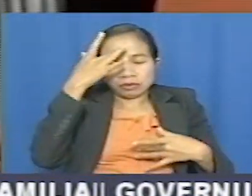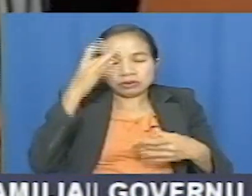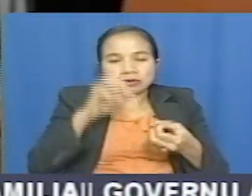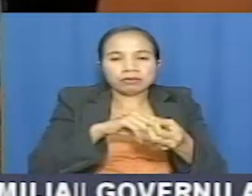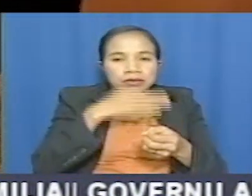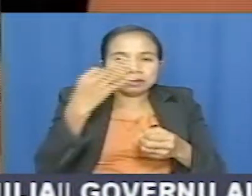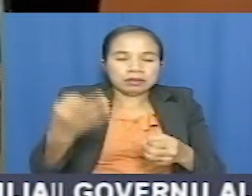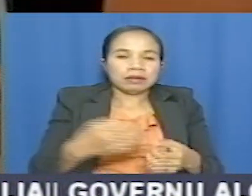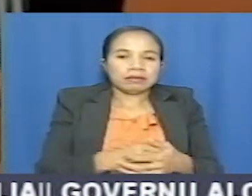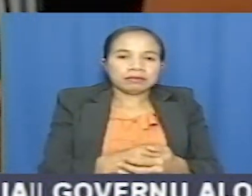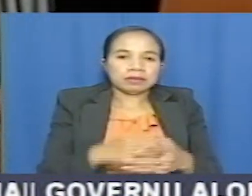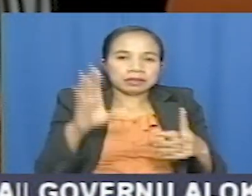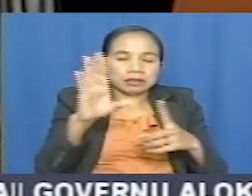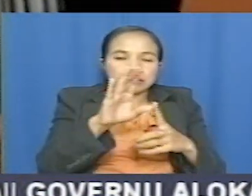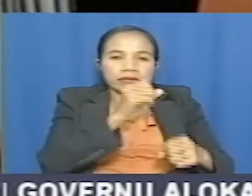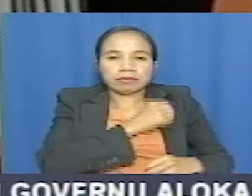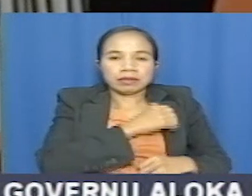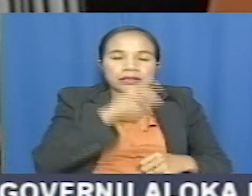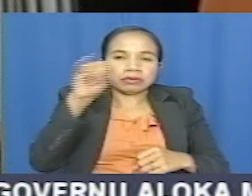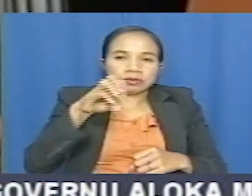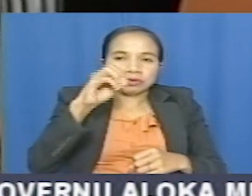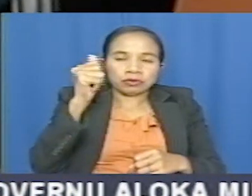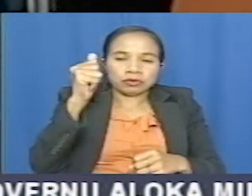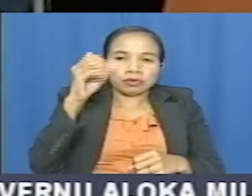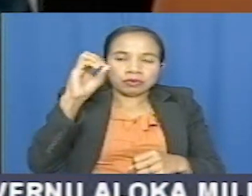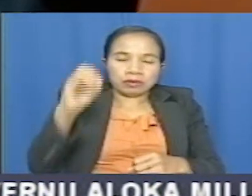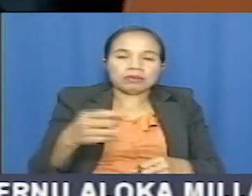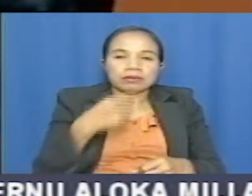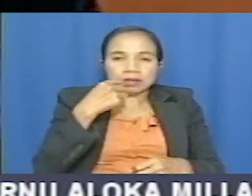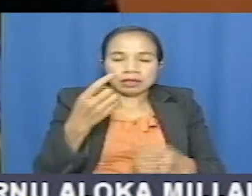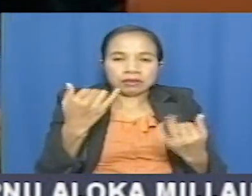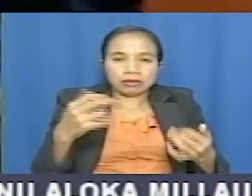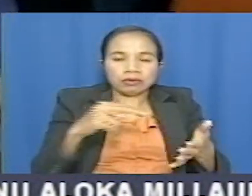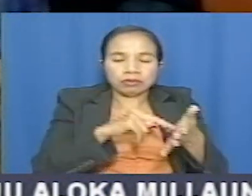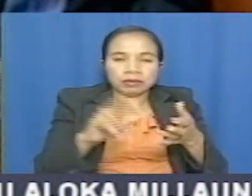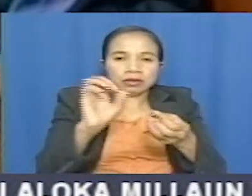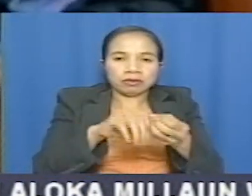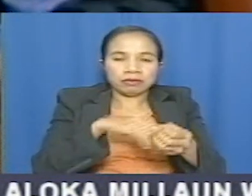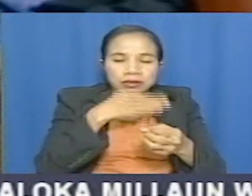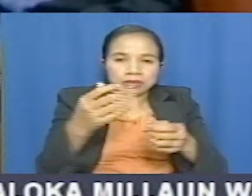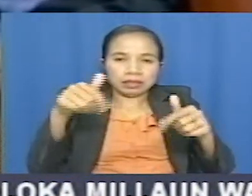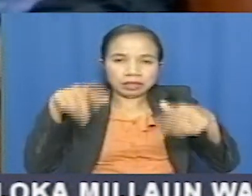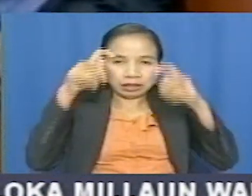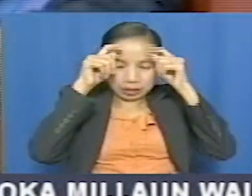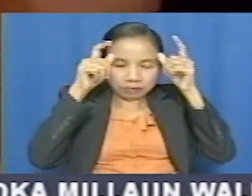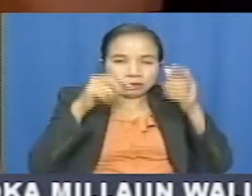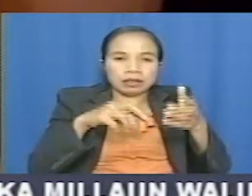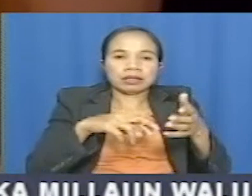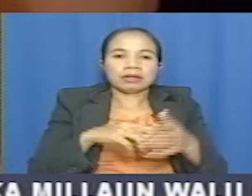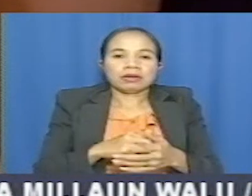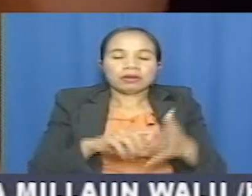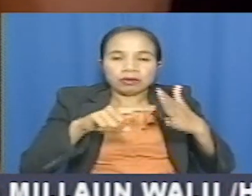COVID-19. Brigadeiro-General João Miranda Alo Catetem, Daudauné, número COVID-19 a Timor-Leste começa a tom,